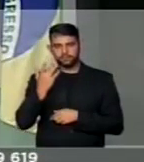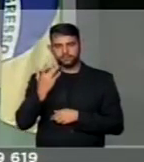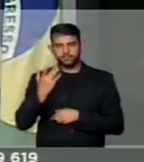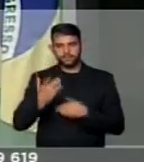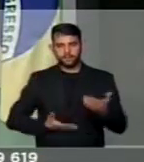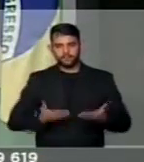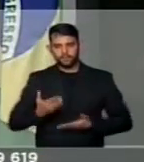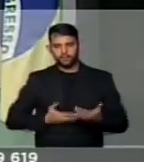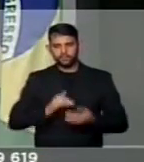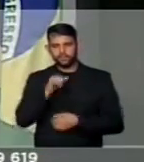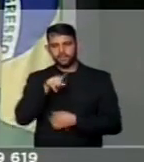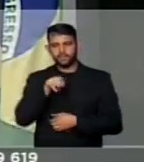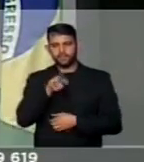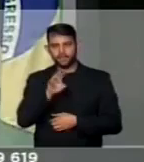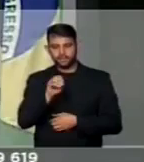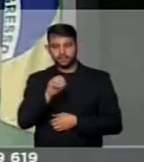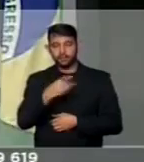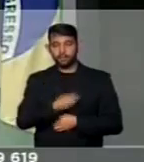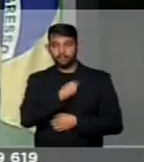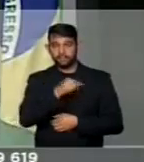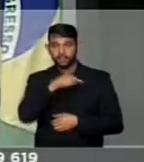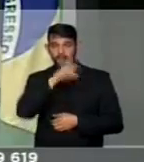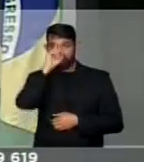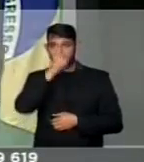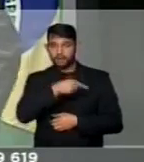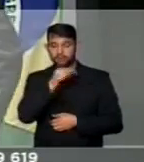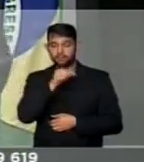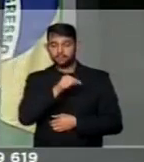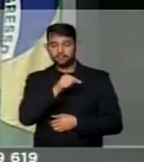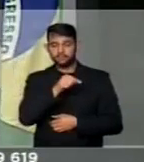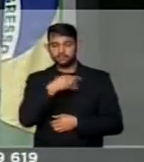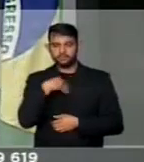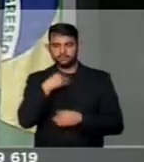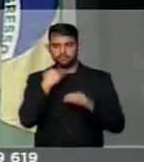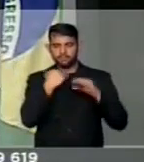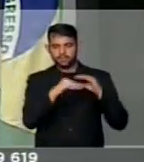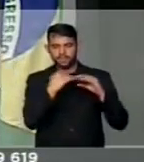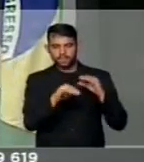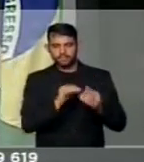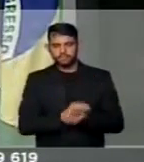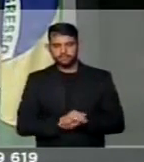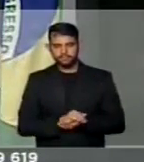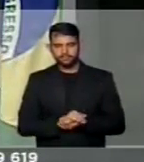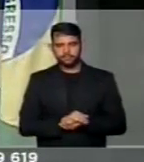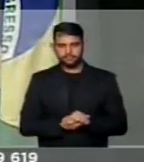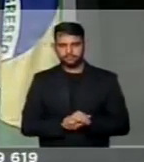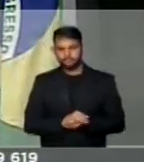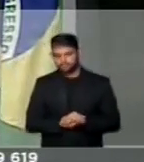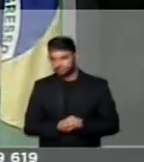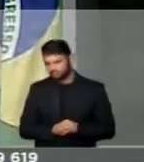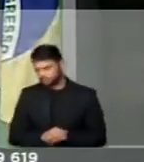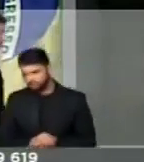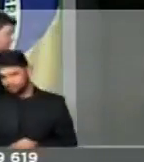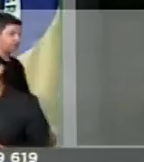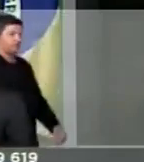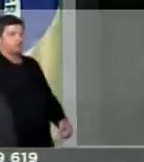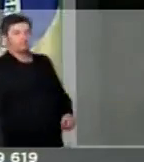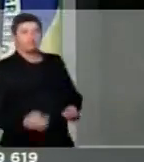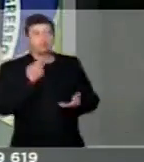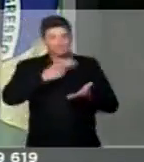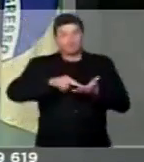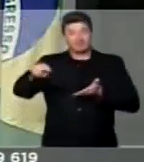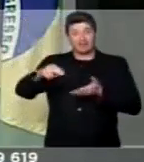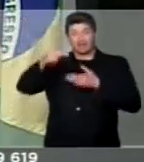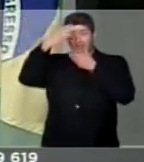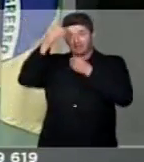Itamaraty, na medida em que ele manda telegramas às embaixadas